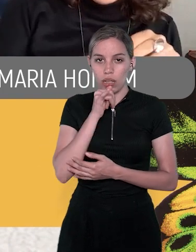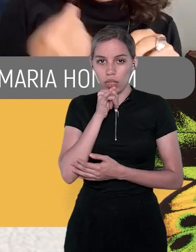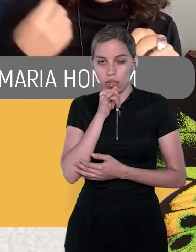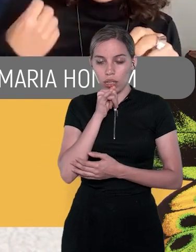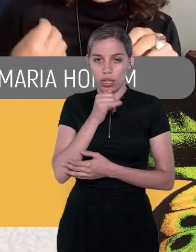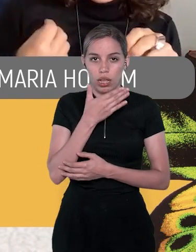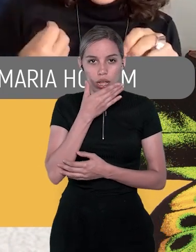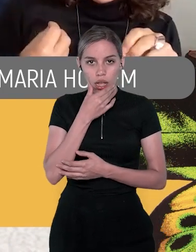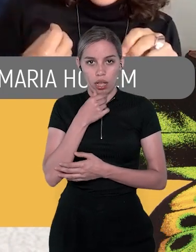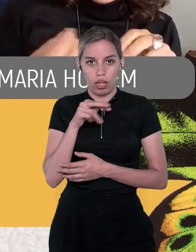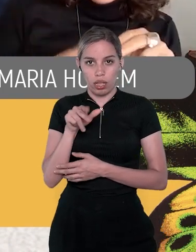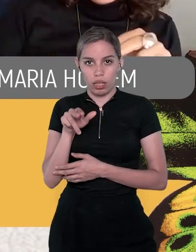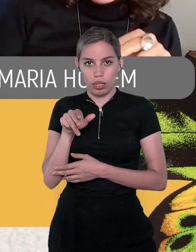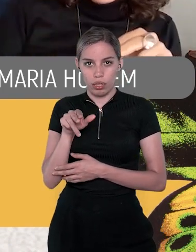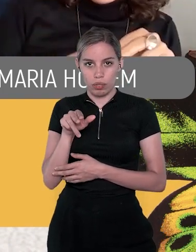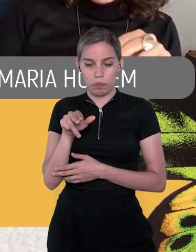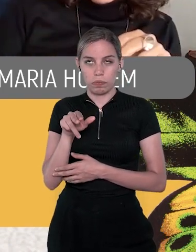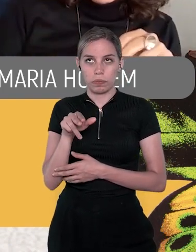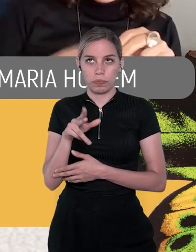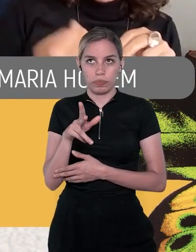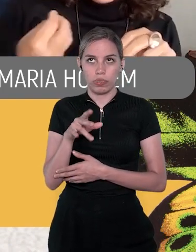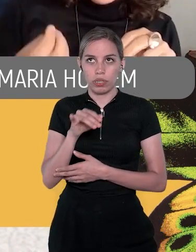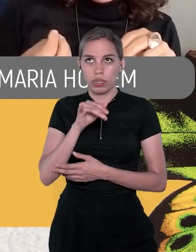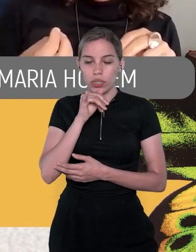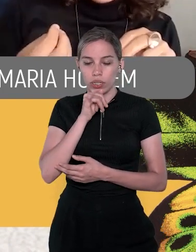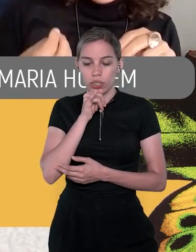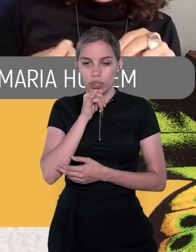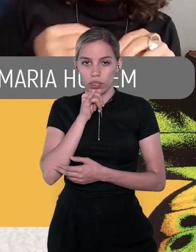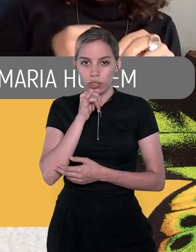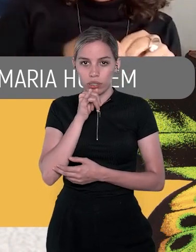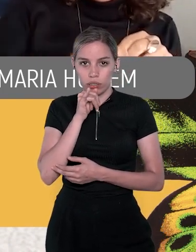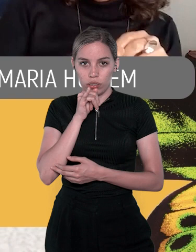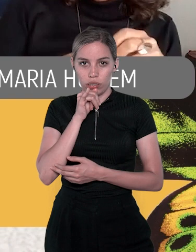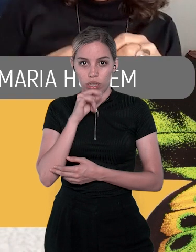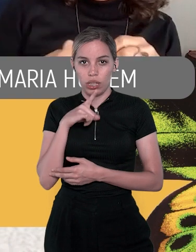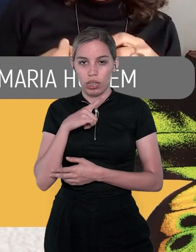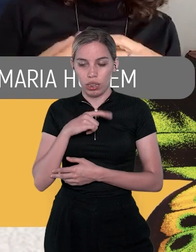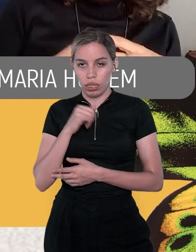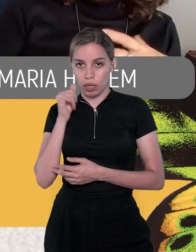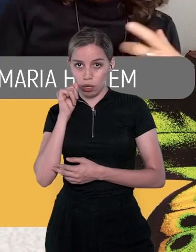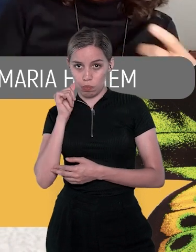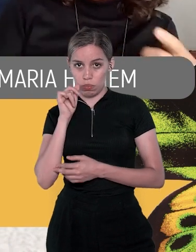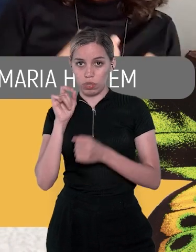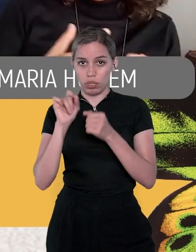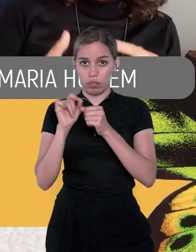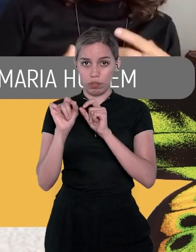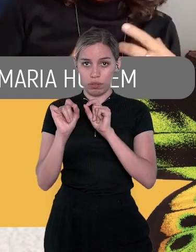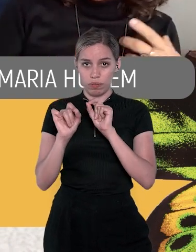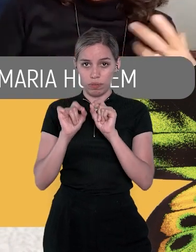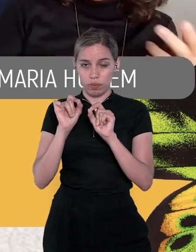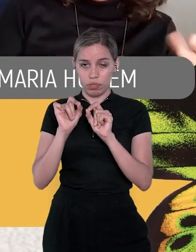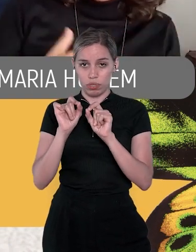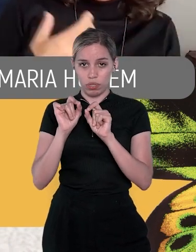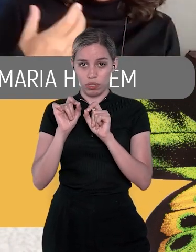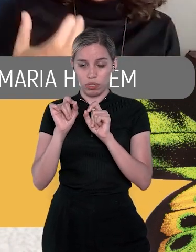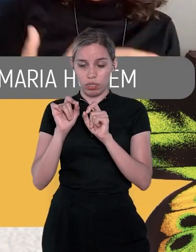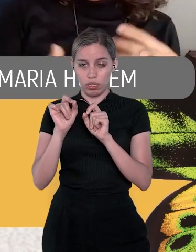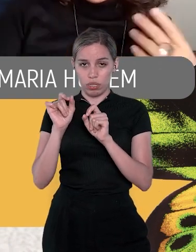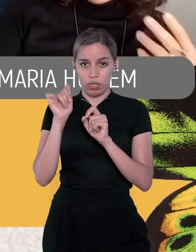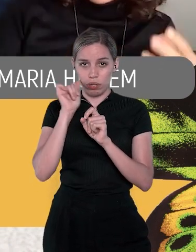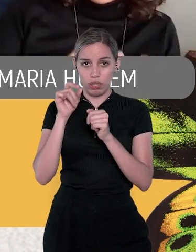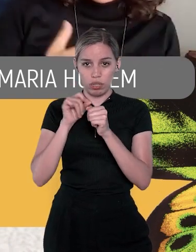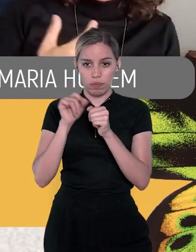a irmã que está no meio, né? Os dois irmãos tem a mulher que busca fazer uma mediação, como é que vocês